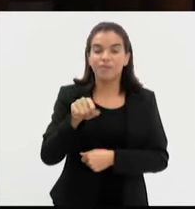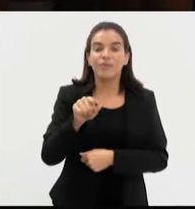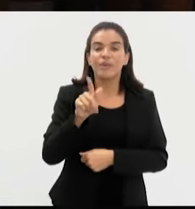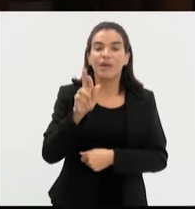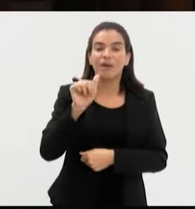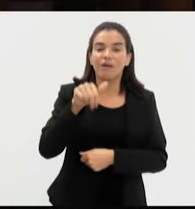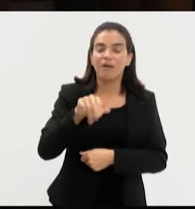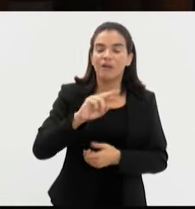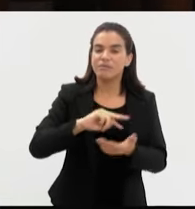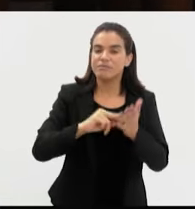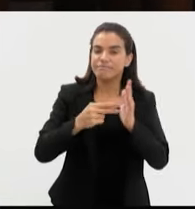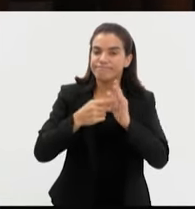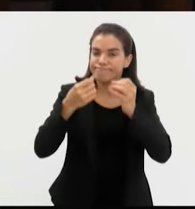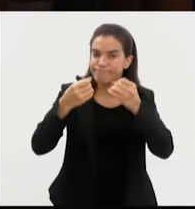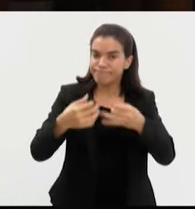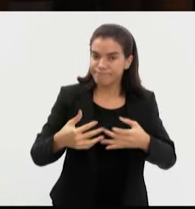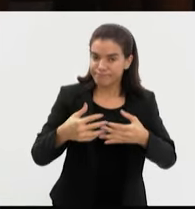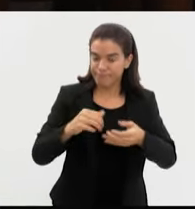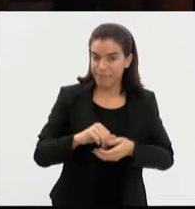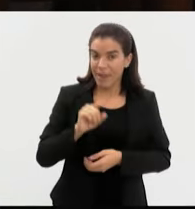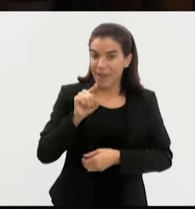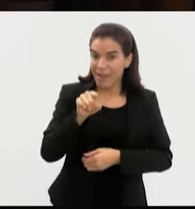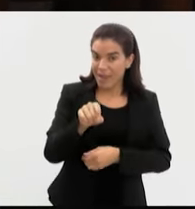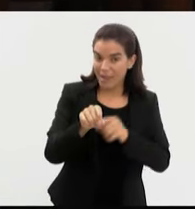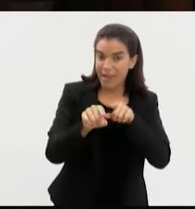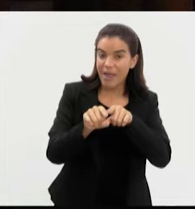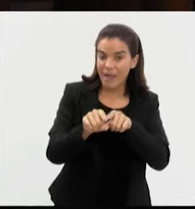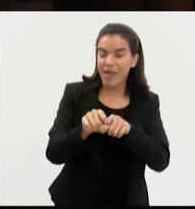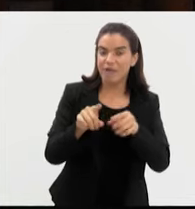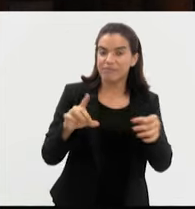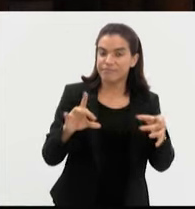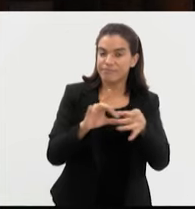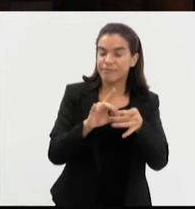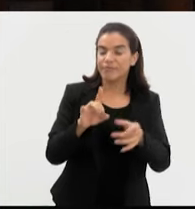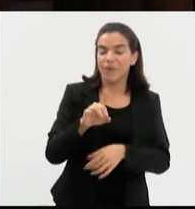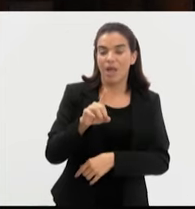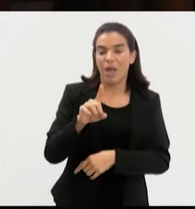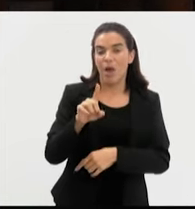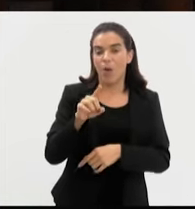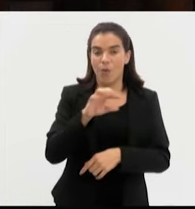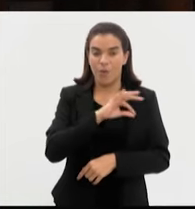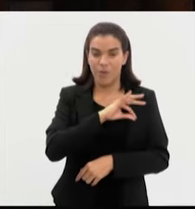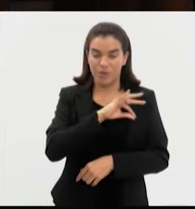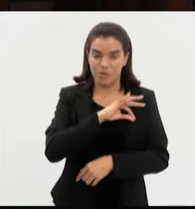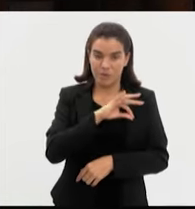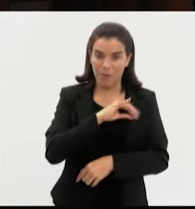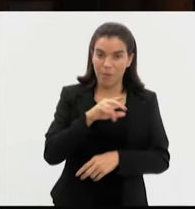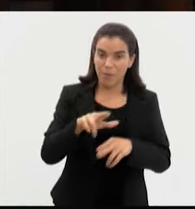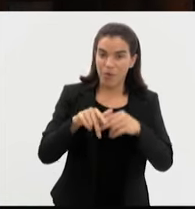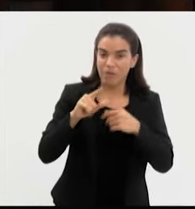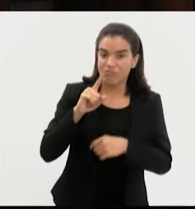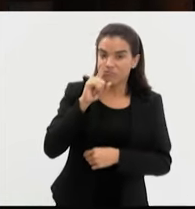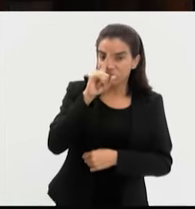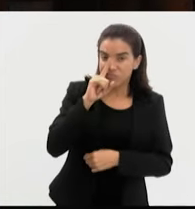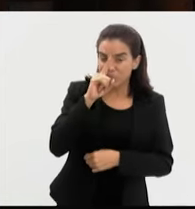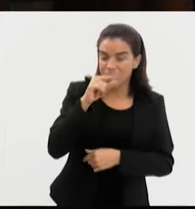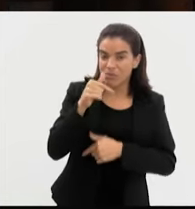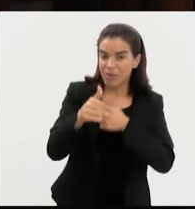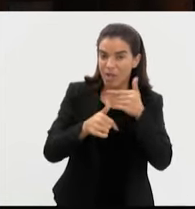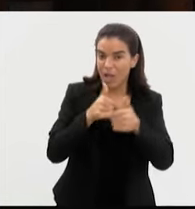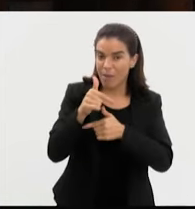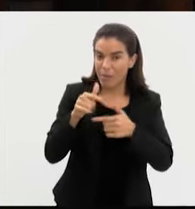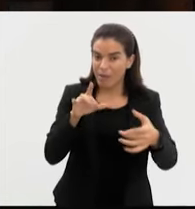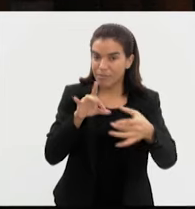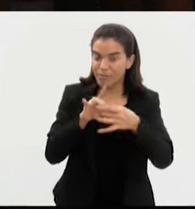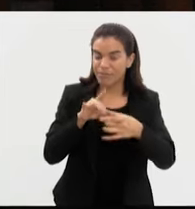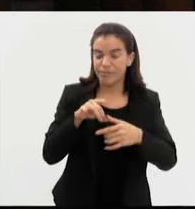o seguinte é e é devido ao Militar do Estado em virtude da peculiaridade inerente à